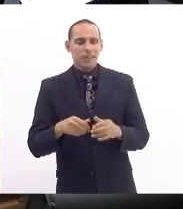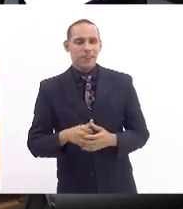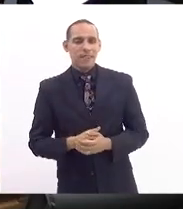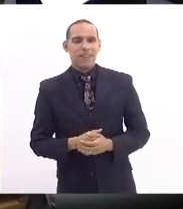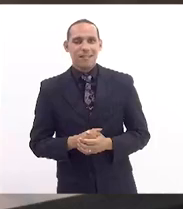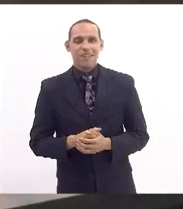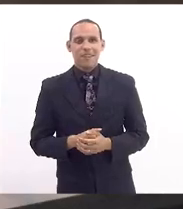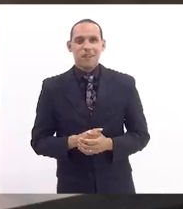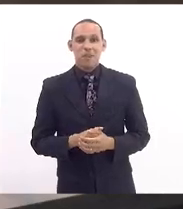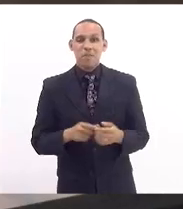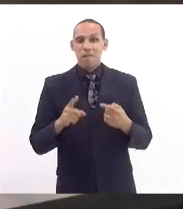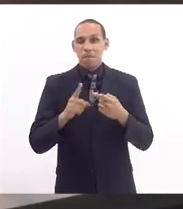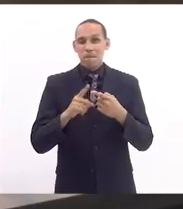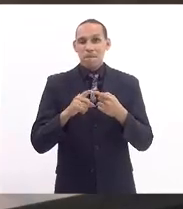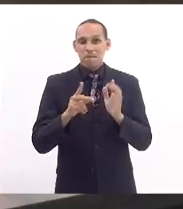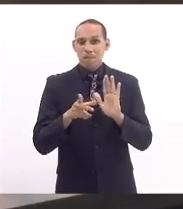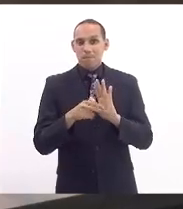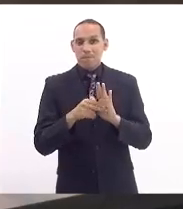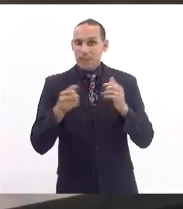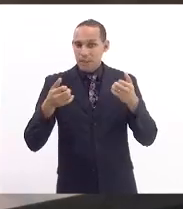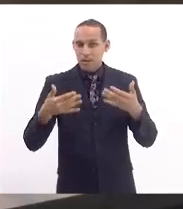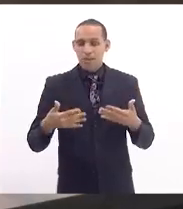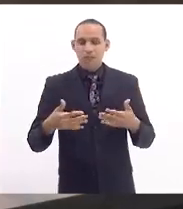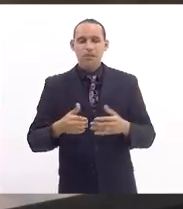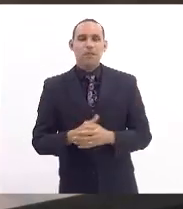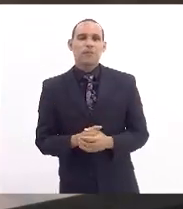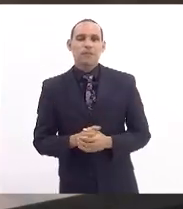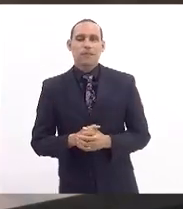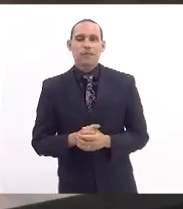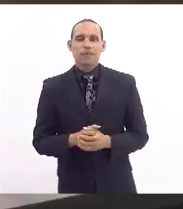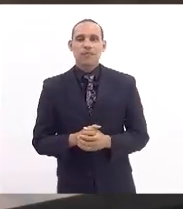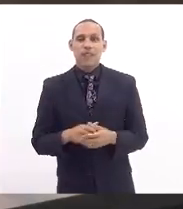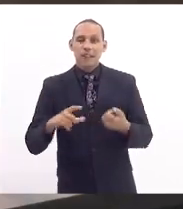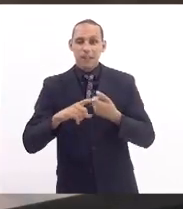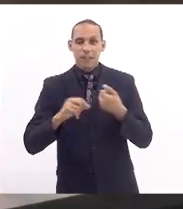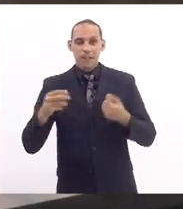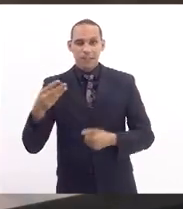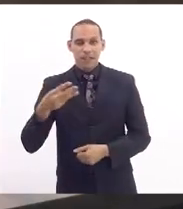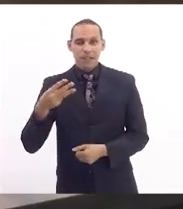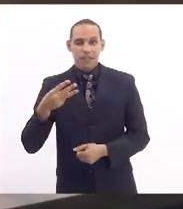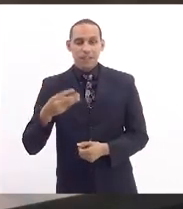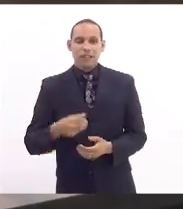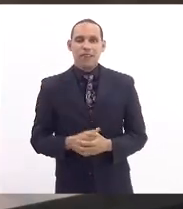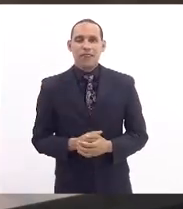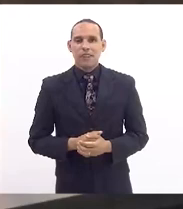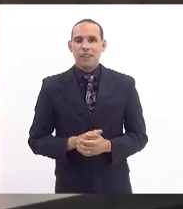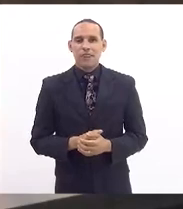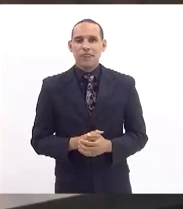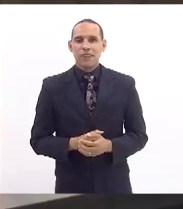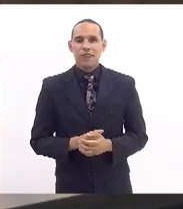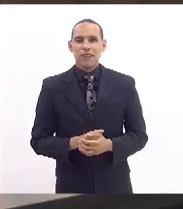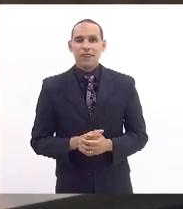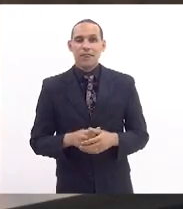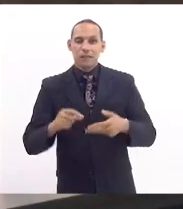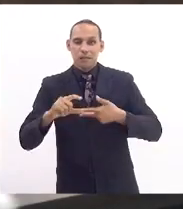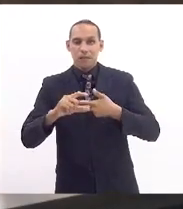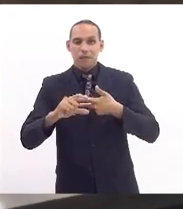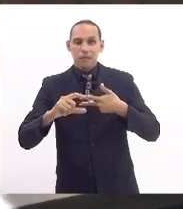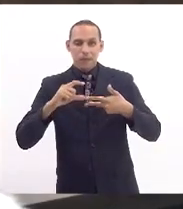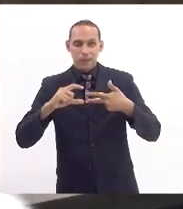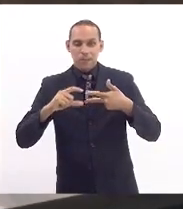né A primeira emenda ela fala o seguinte no artigo 3º O Poder Executivo